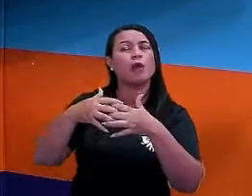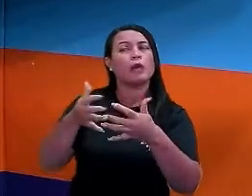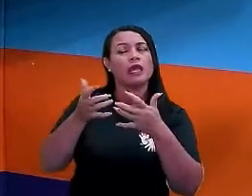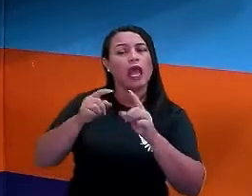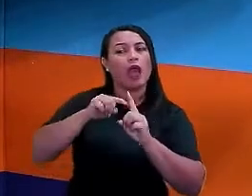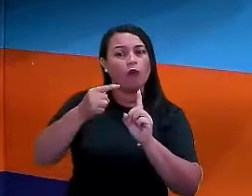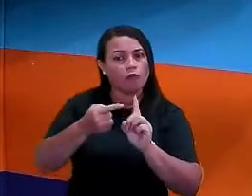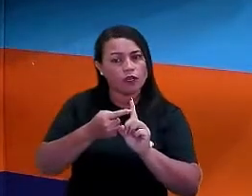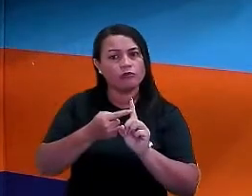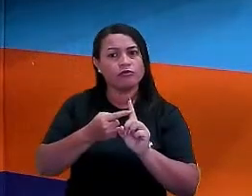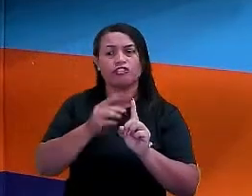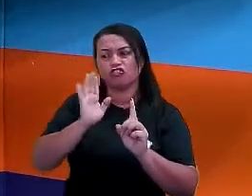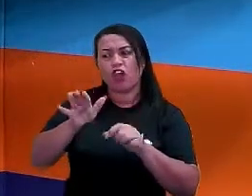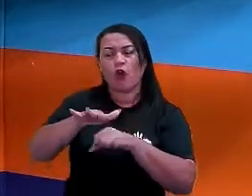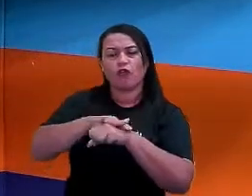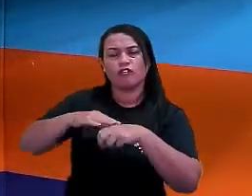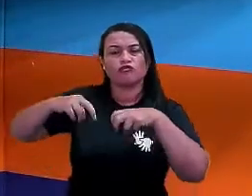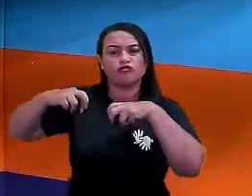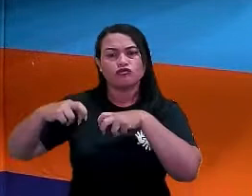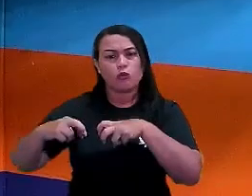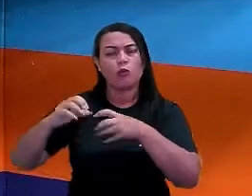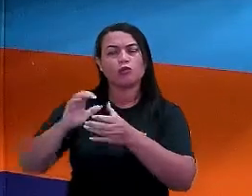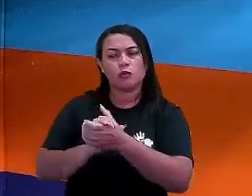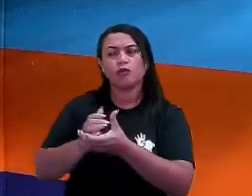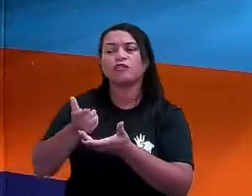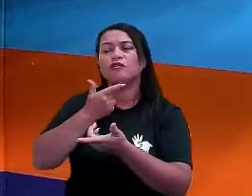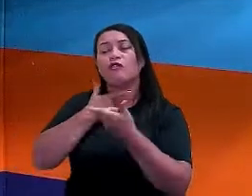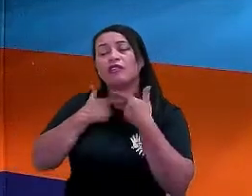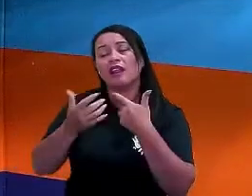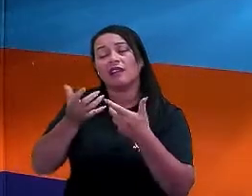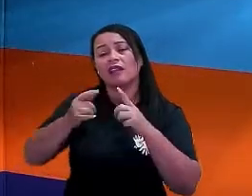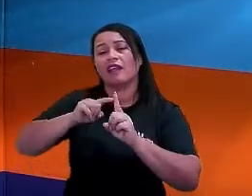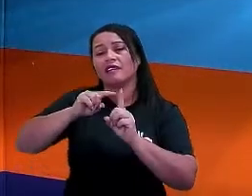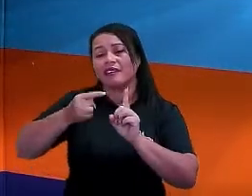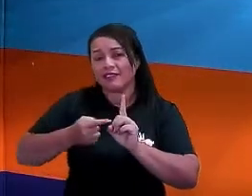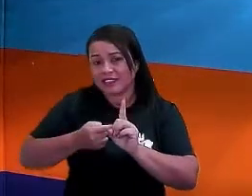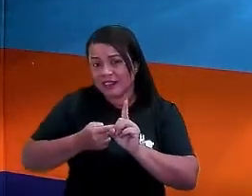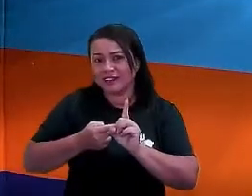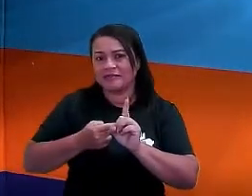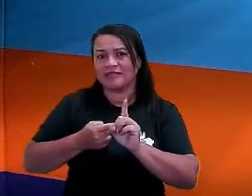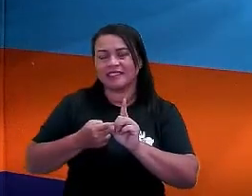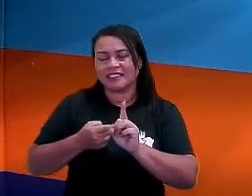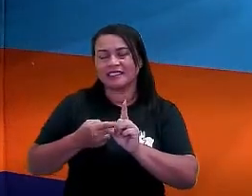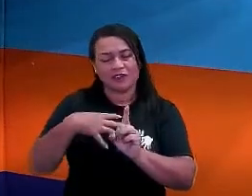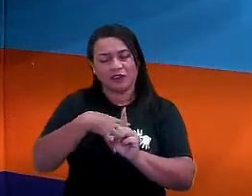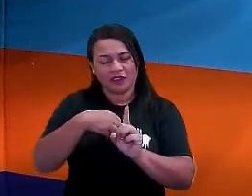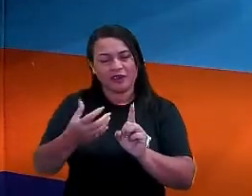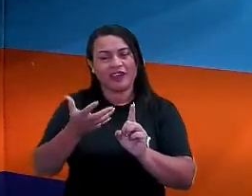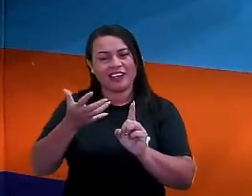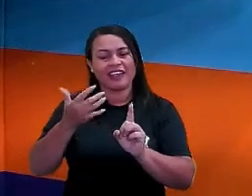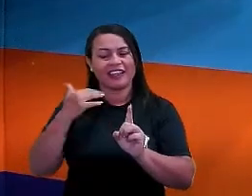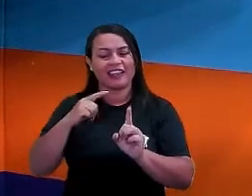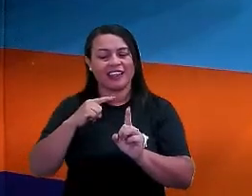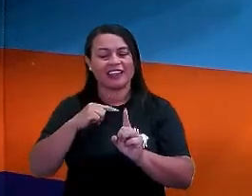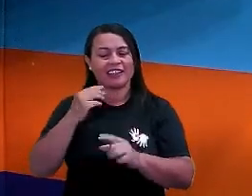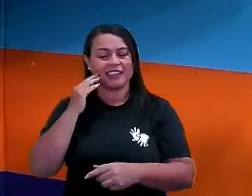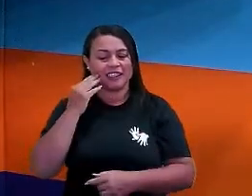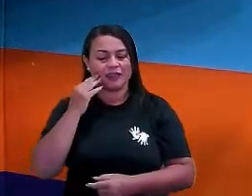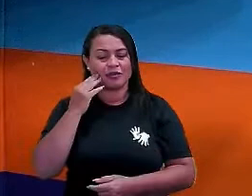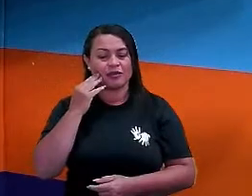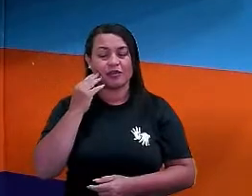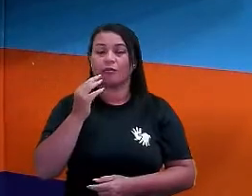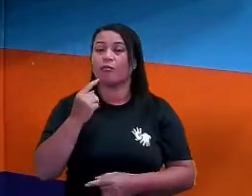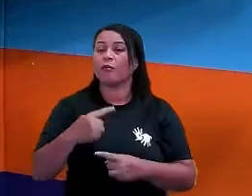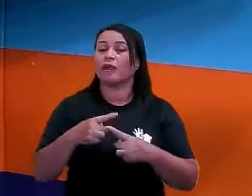dela e ela quer ter um filho. Então, she's going to have a baby. Nesse caso aí, futuro com going to, porque é um